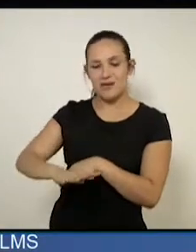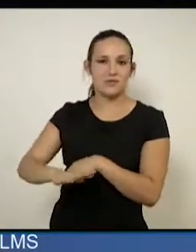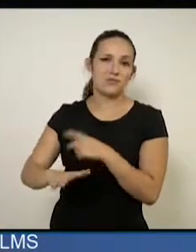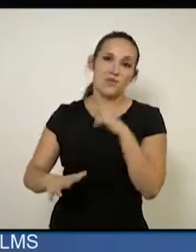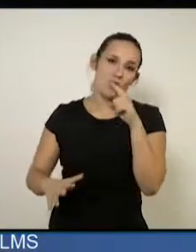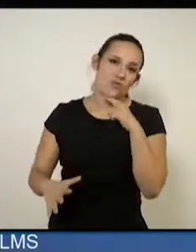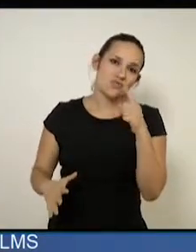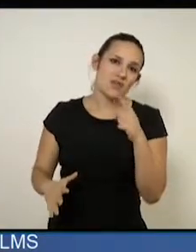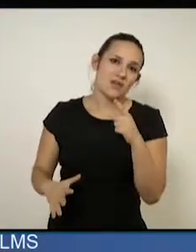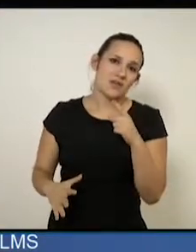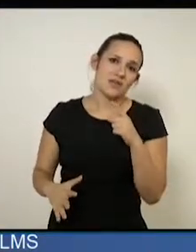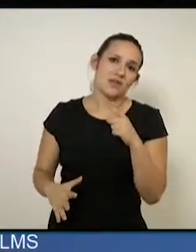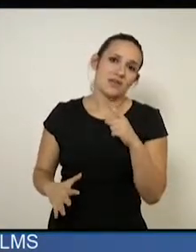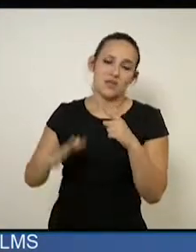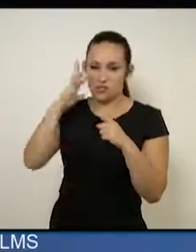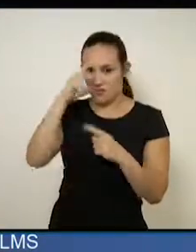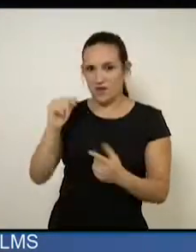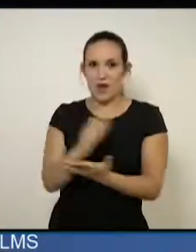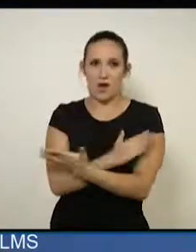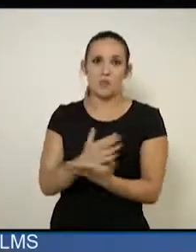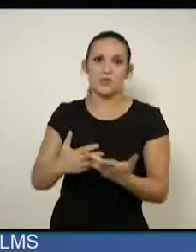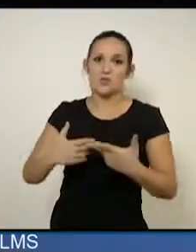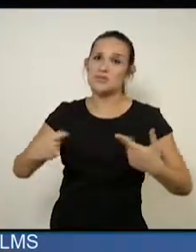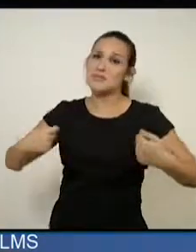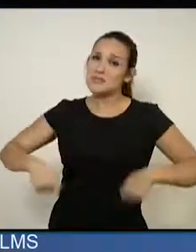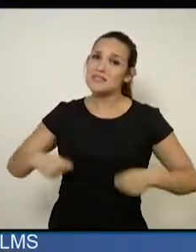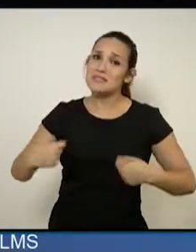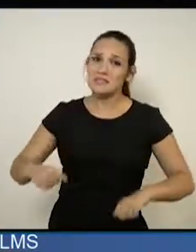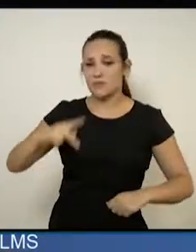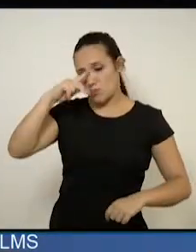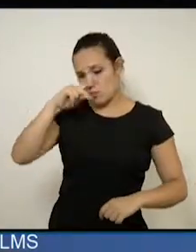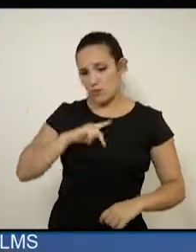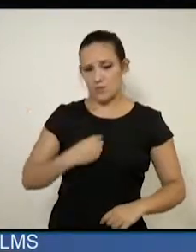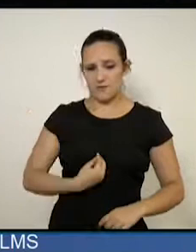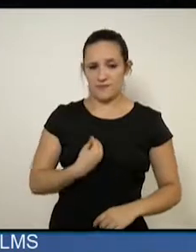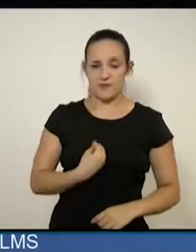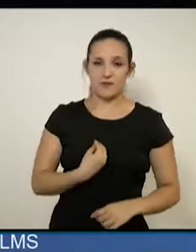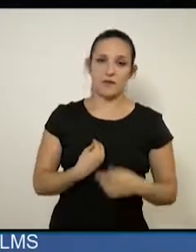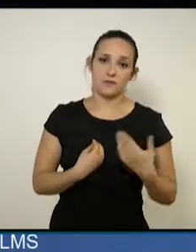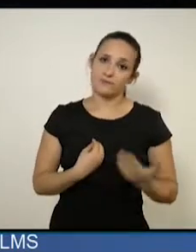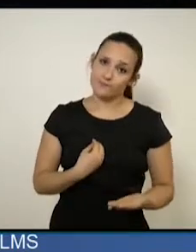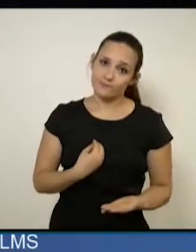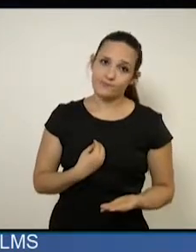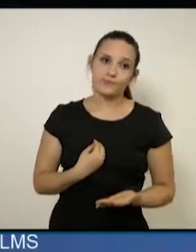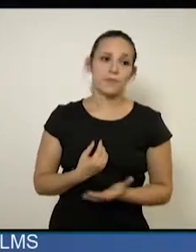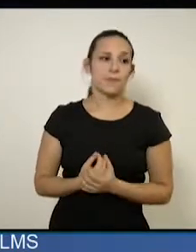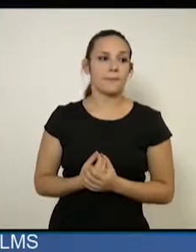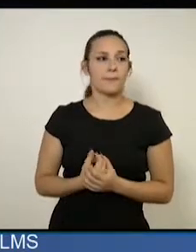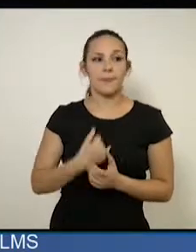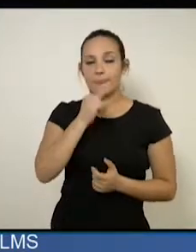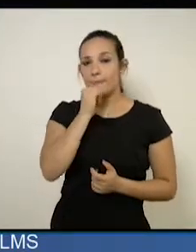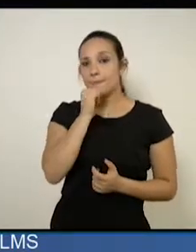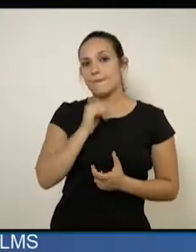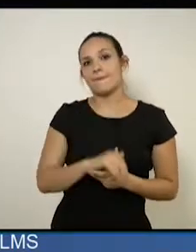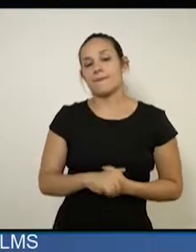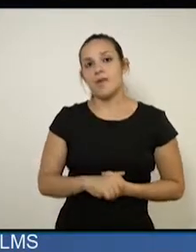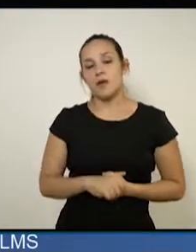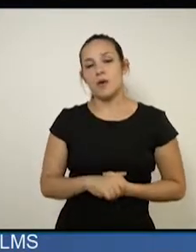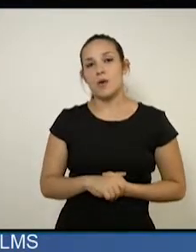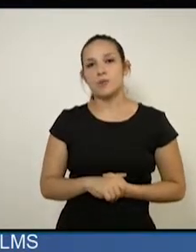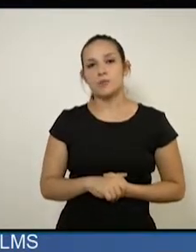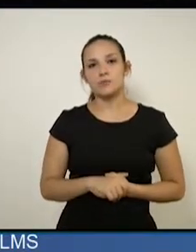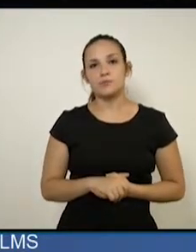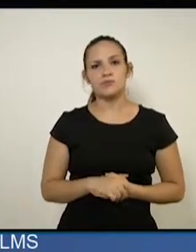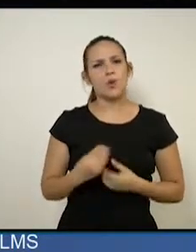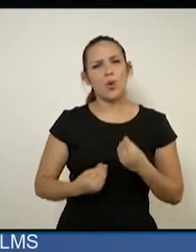atender algumas necessidades que é de fundamental importância para a sua vida. Porque não tem como